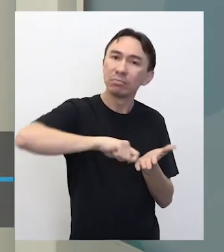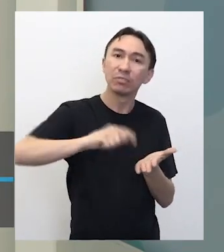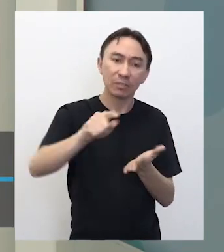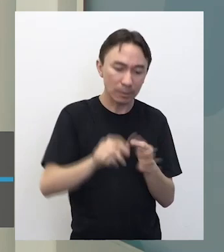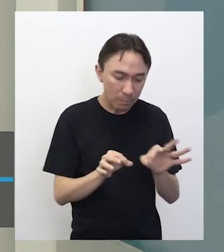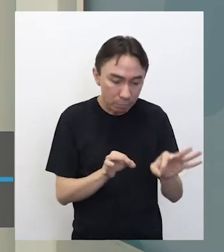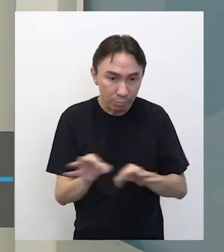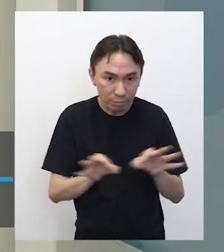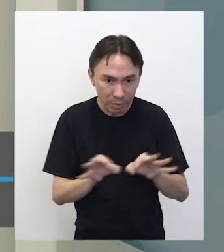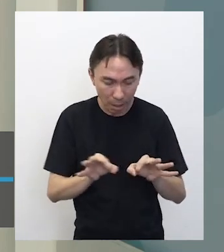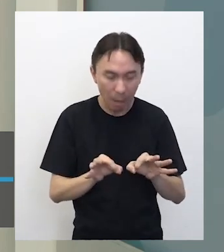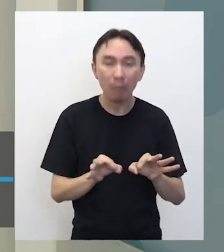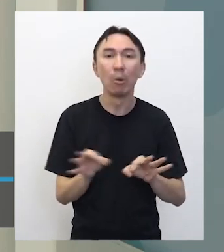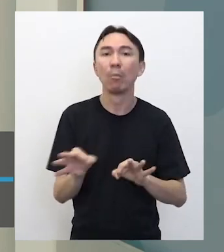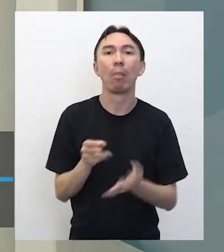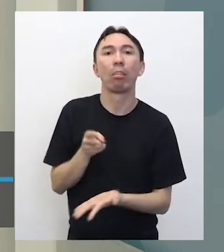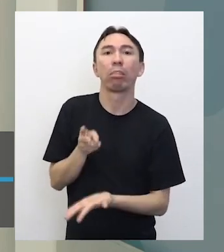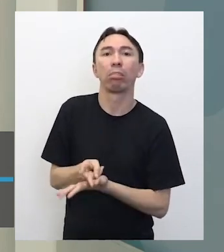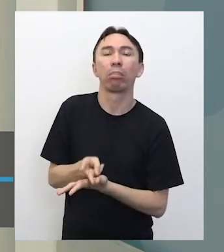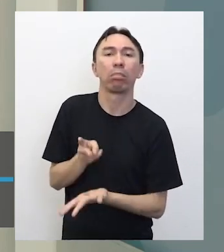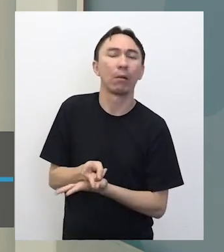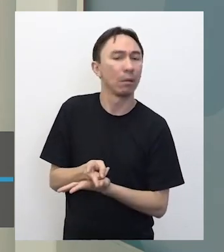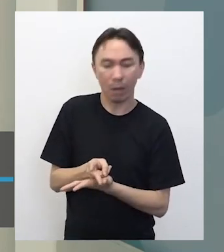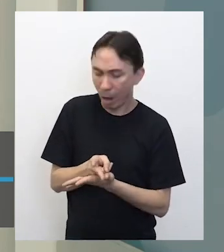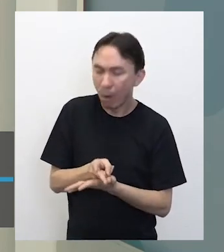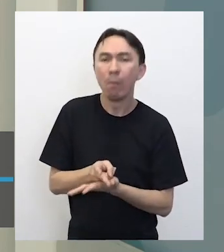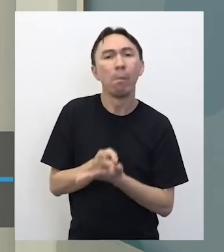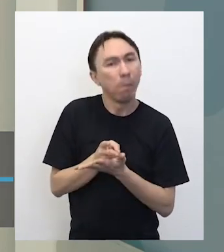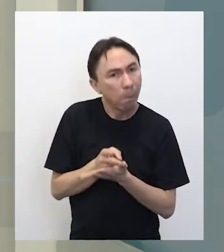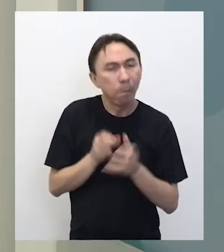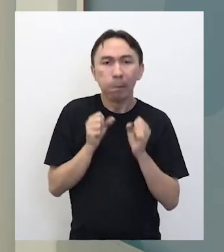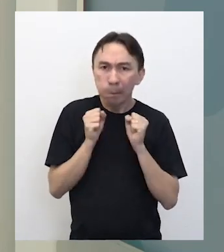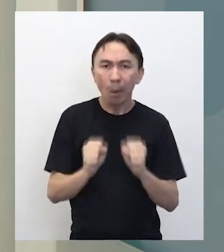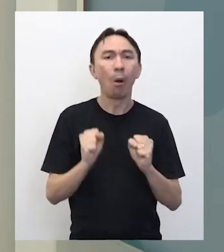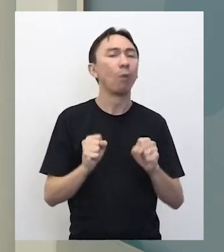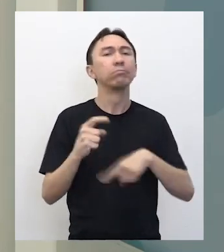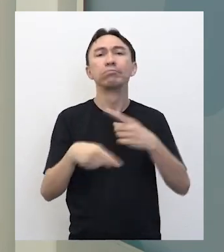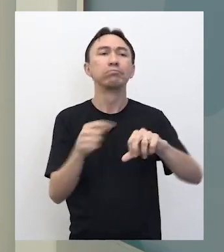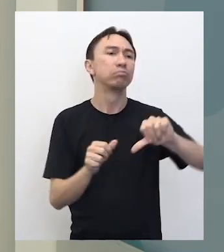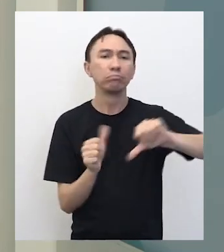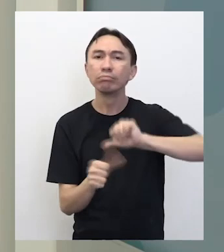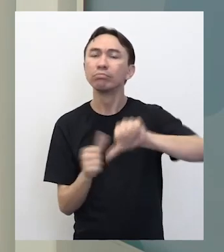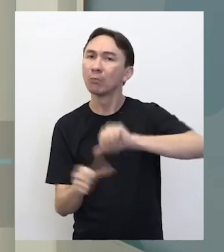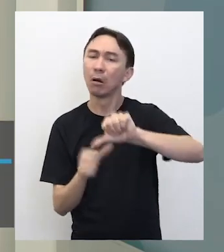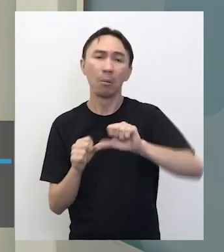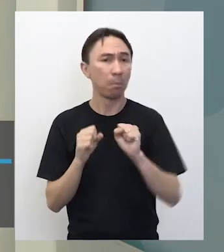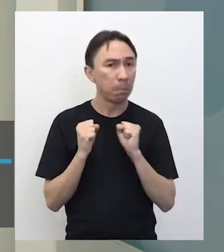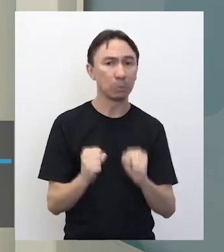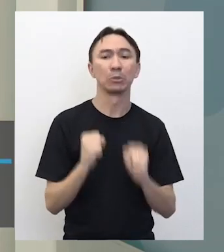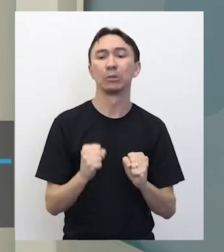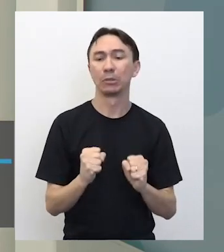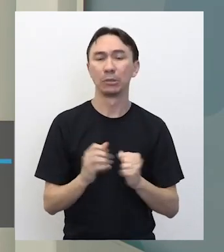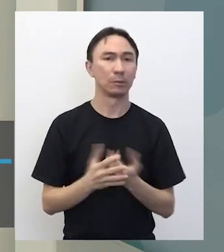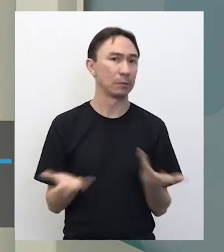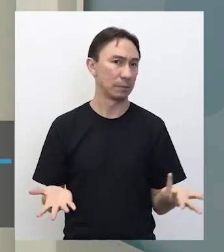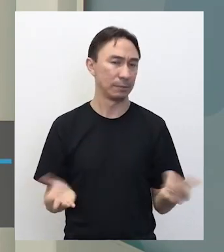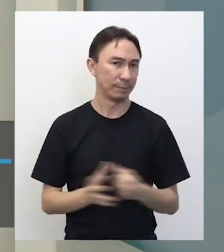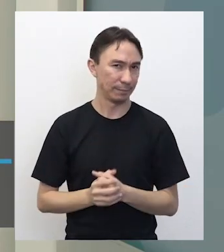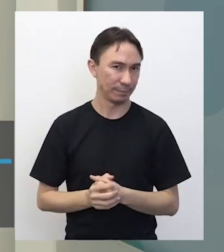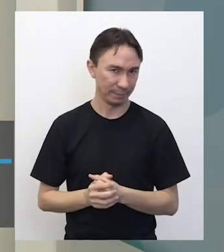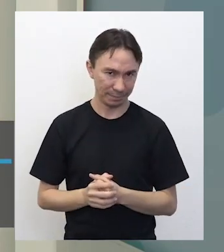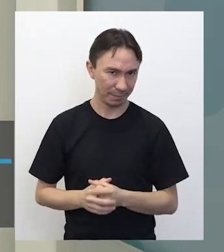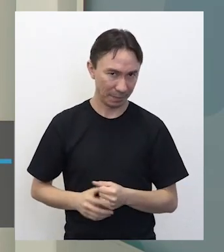ele pode ser, ele é passível de mudança, então ele pode ser mudado no decorrer do processo, ok? Então vamos à